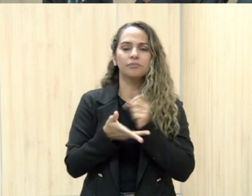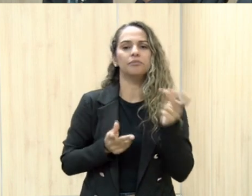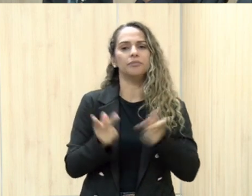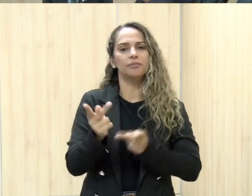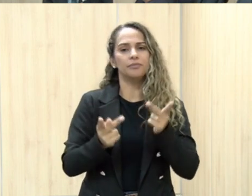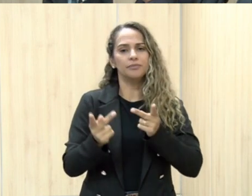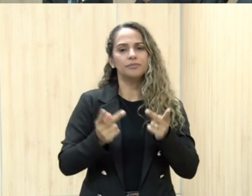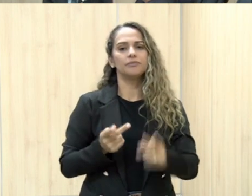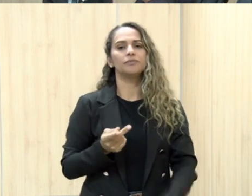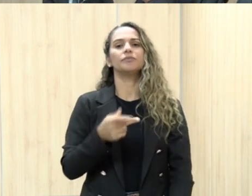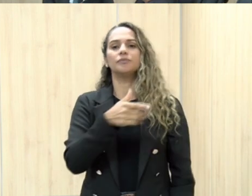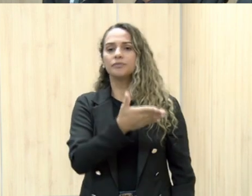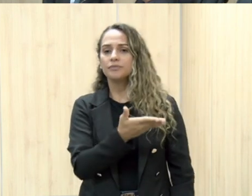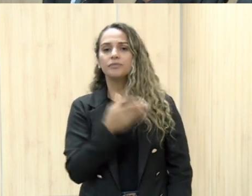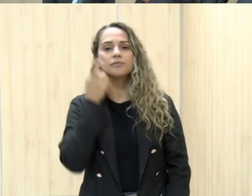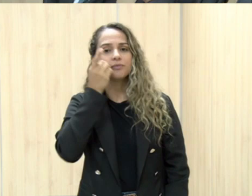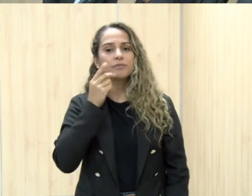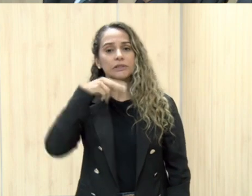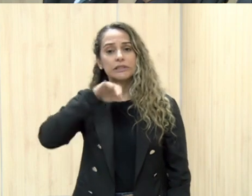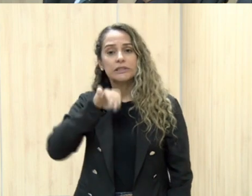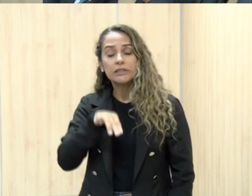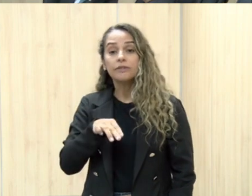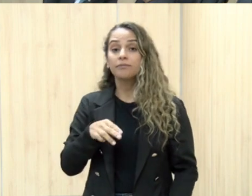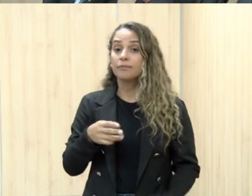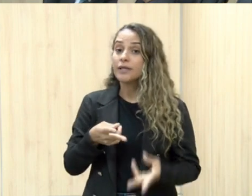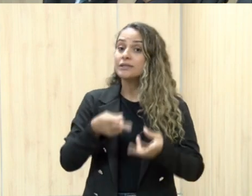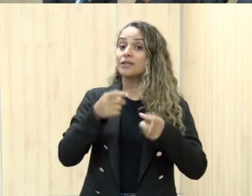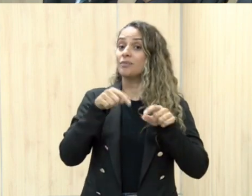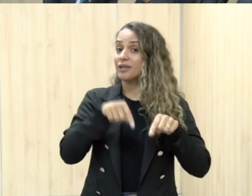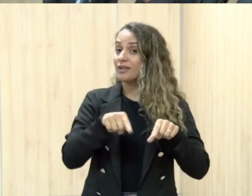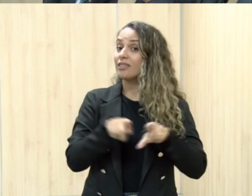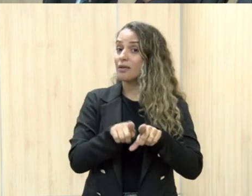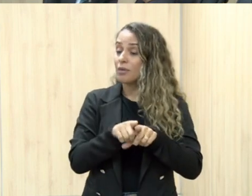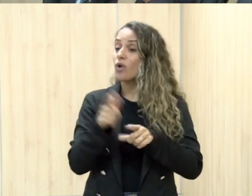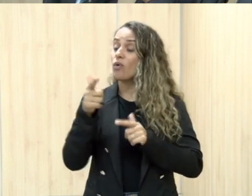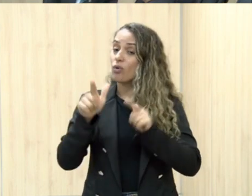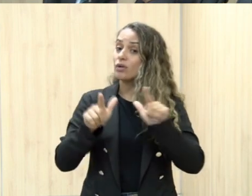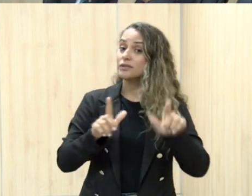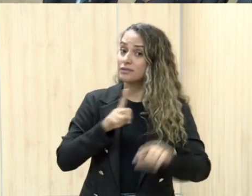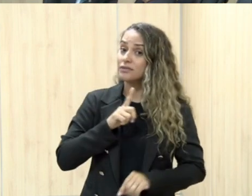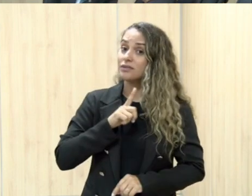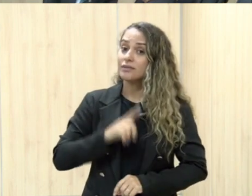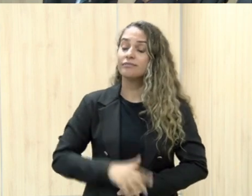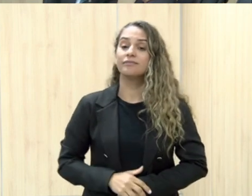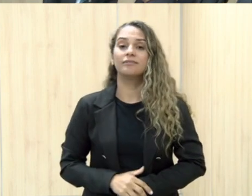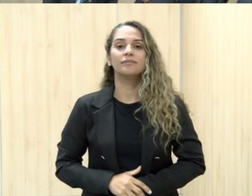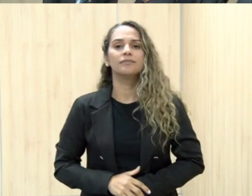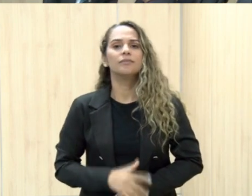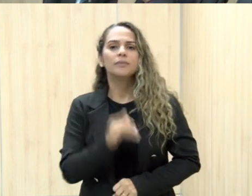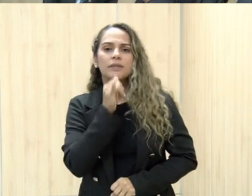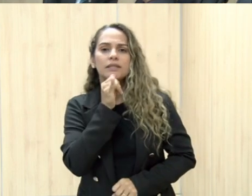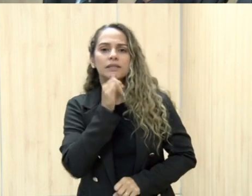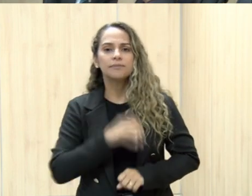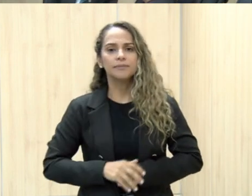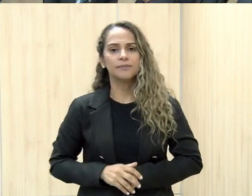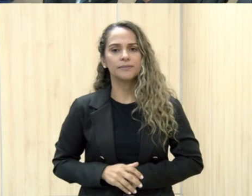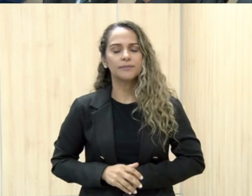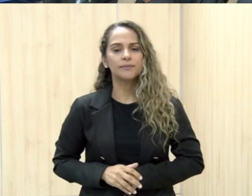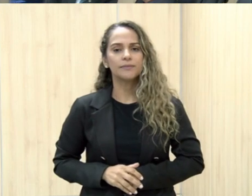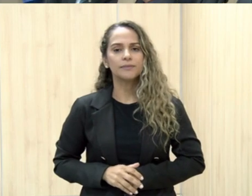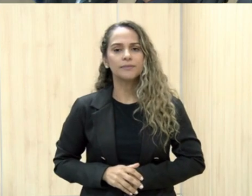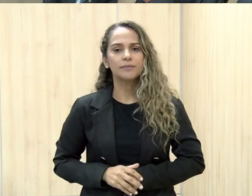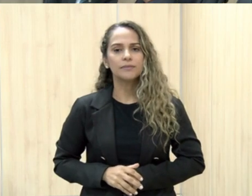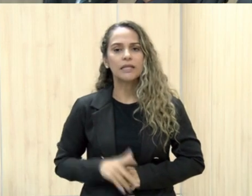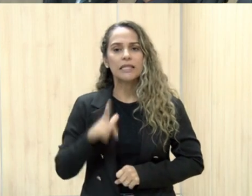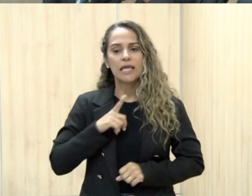colega Deputado Ney Barroso verifico aqui também outras questões como por exemplo a estipulação